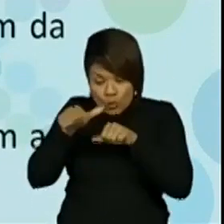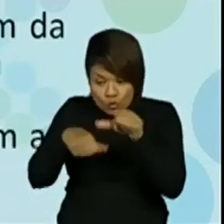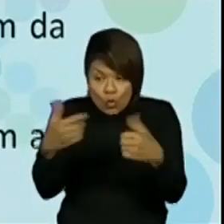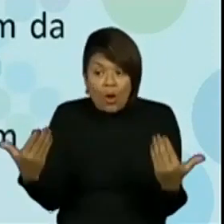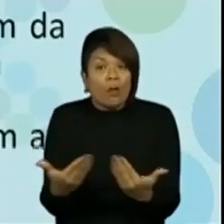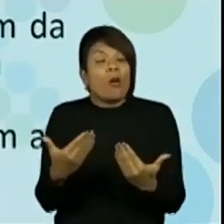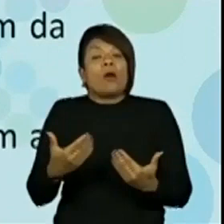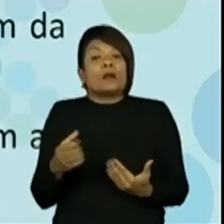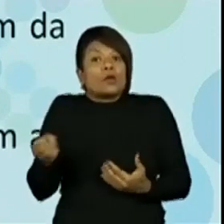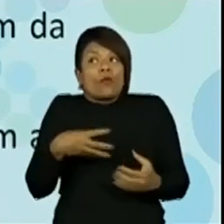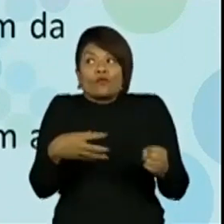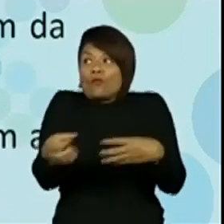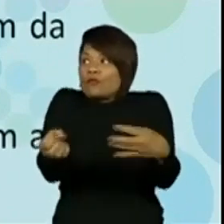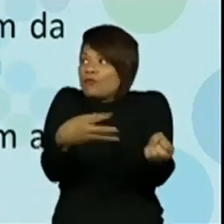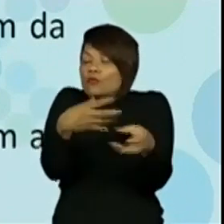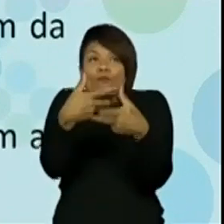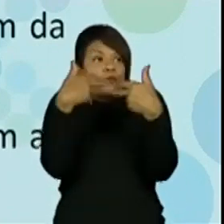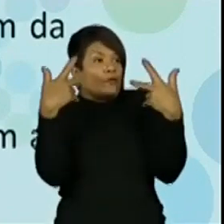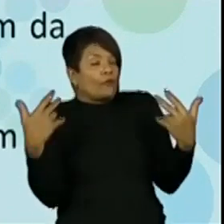cidade em relação